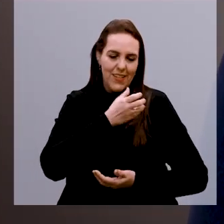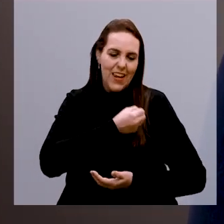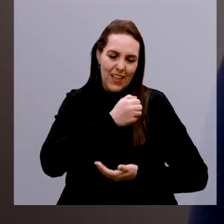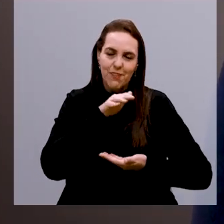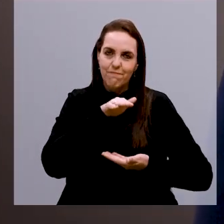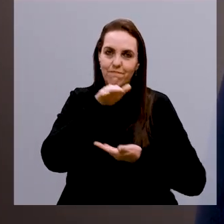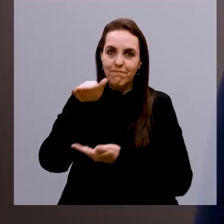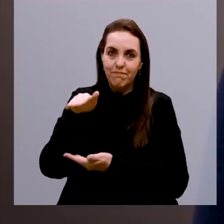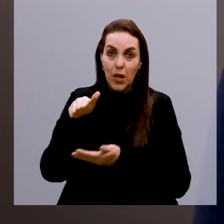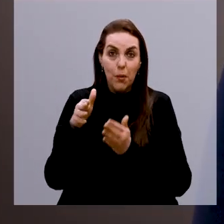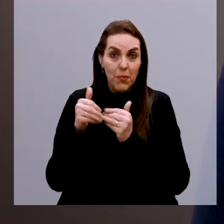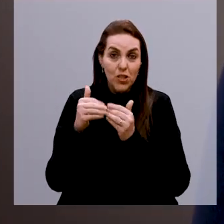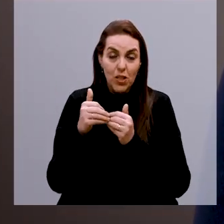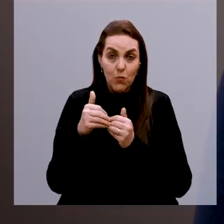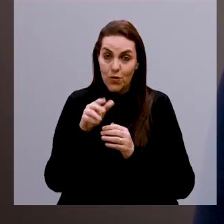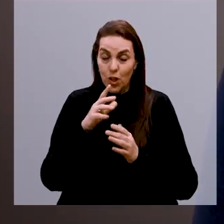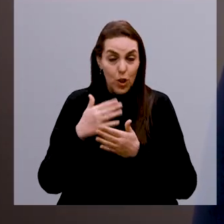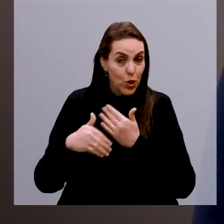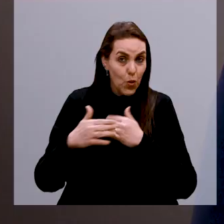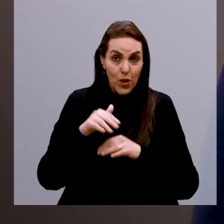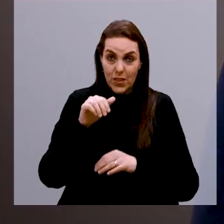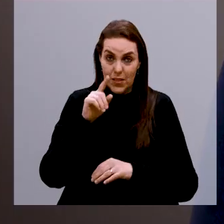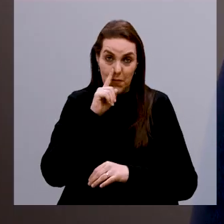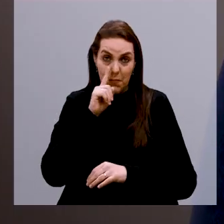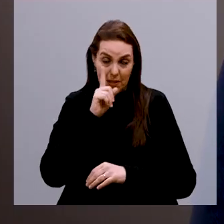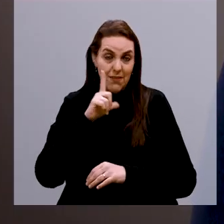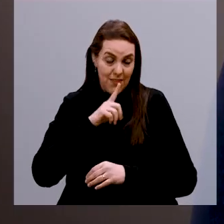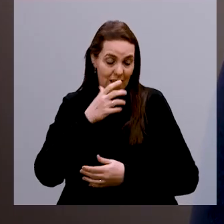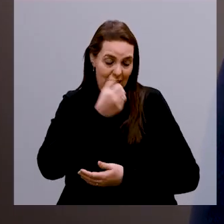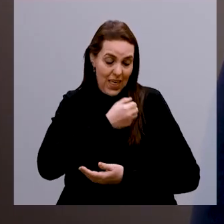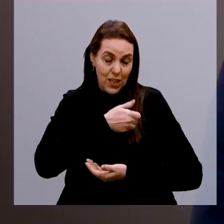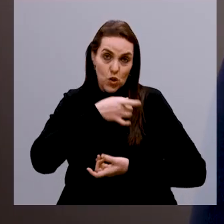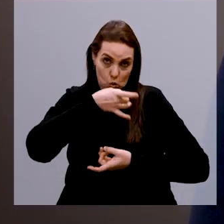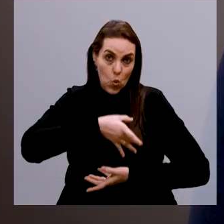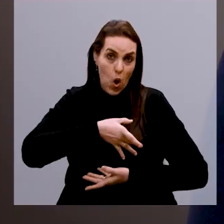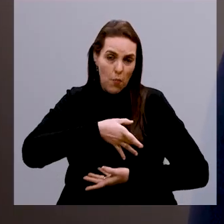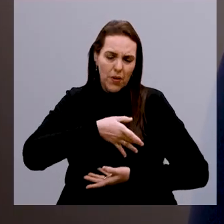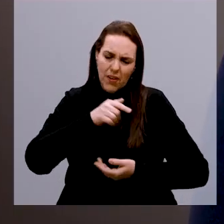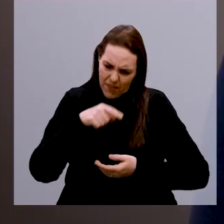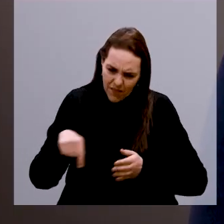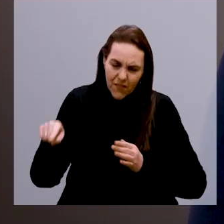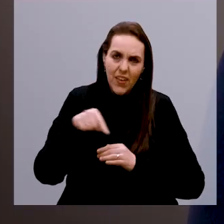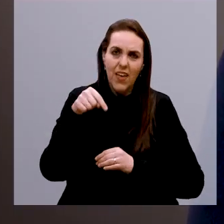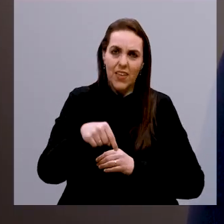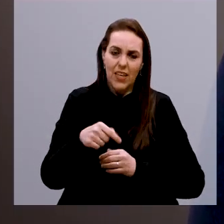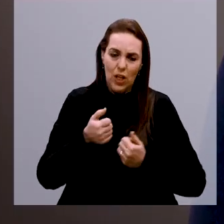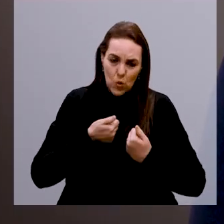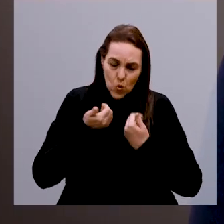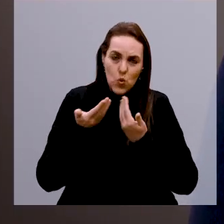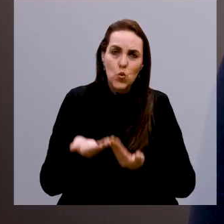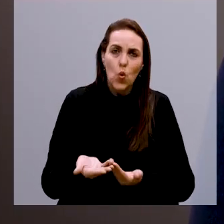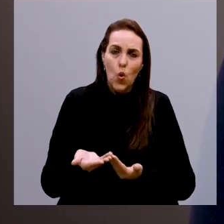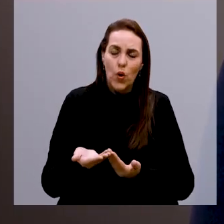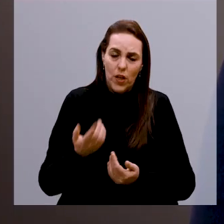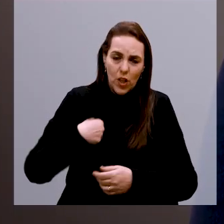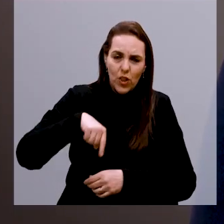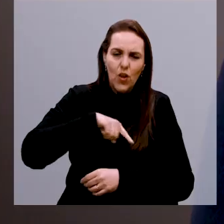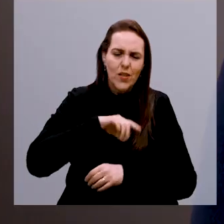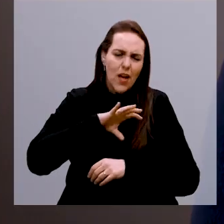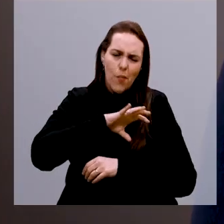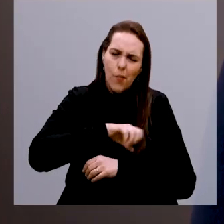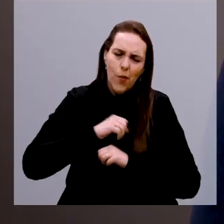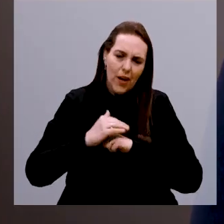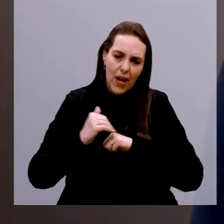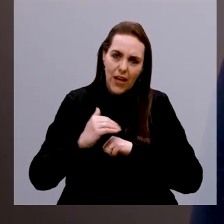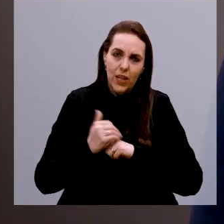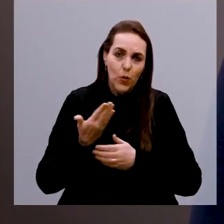a gente pede que quem tiver leite excedente venha ao banco de leite, nos doe e a gente vai repassar com o maior amor e